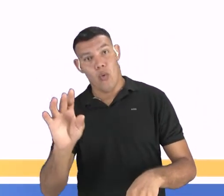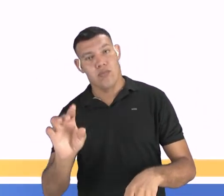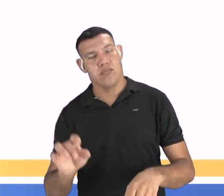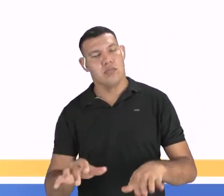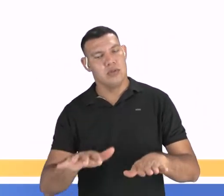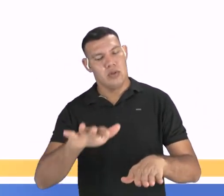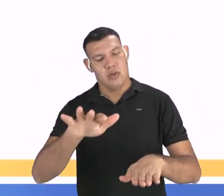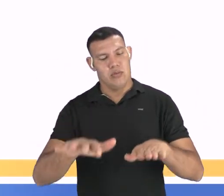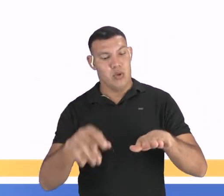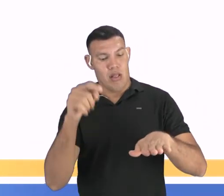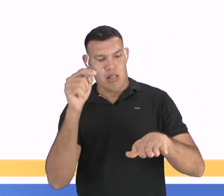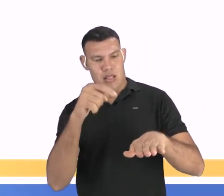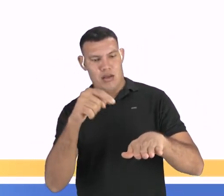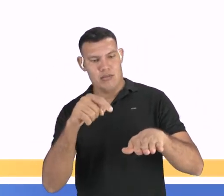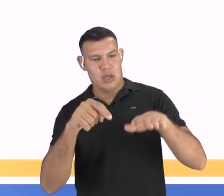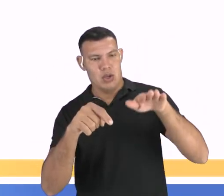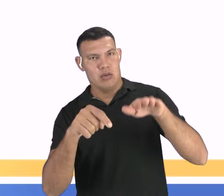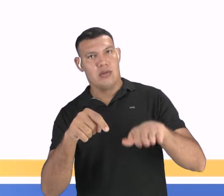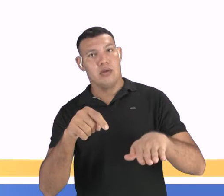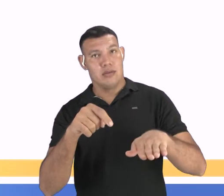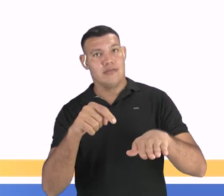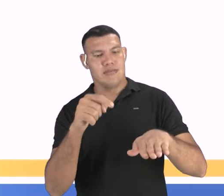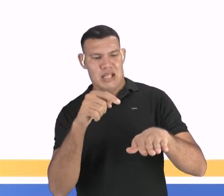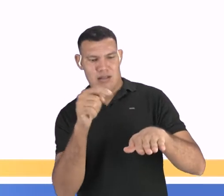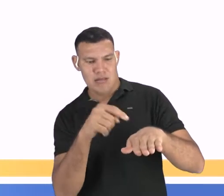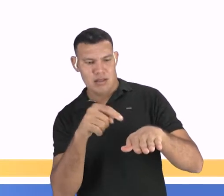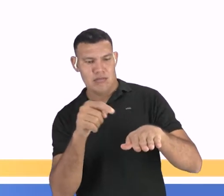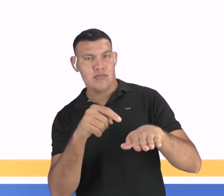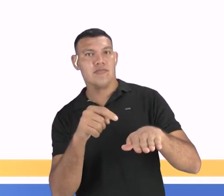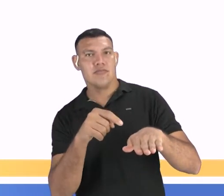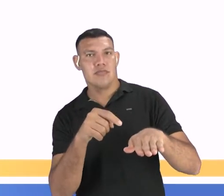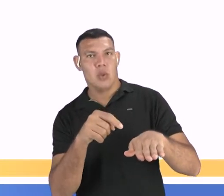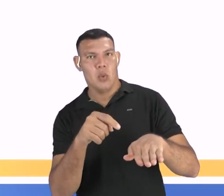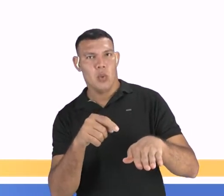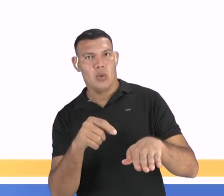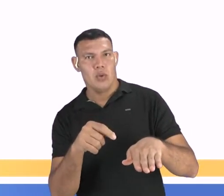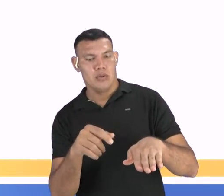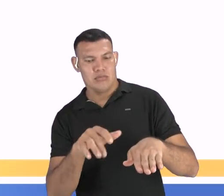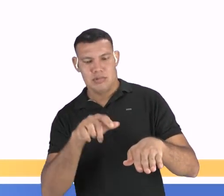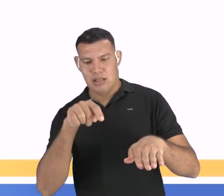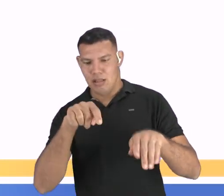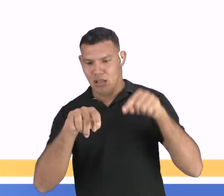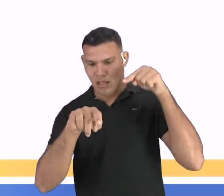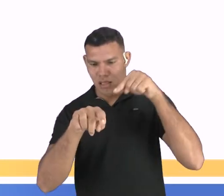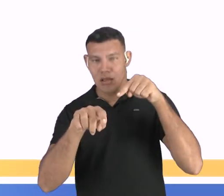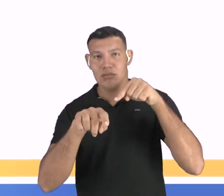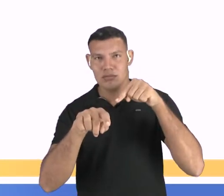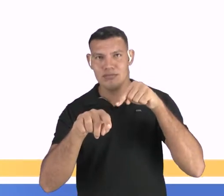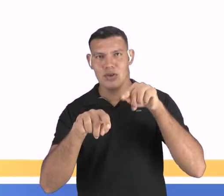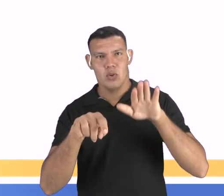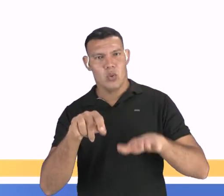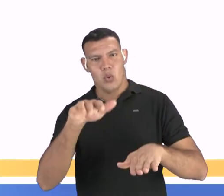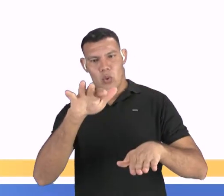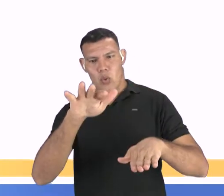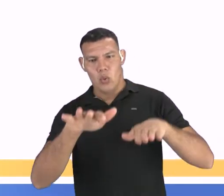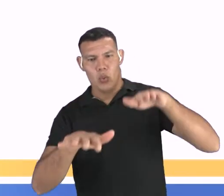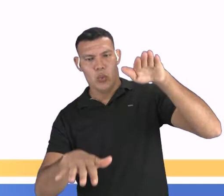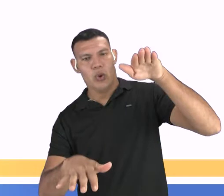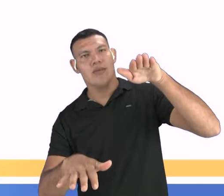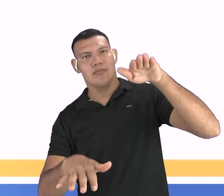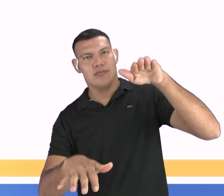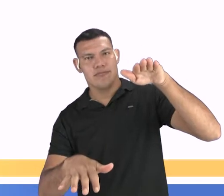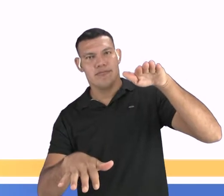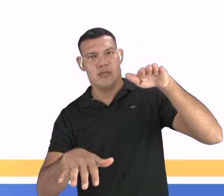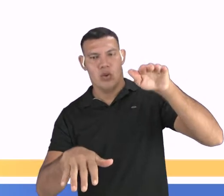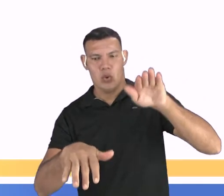proporcionais quando um aumento na medida de uma delas faz com que a medida da outra seja reduzida também na